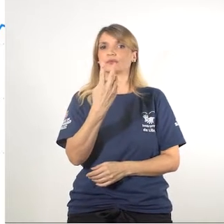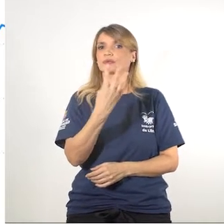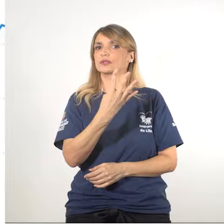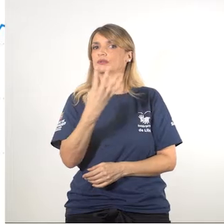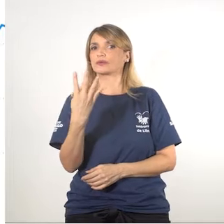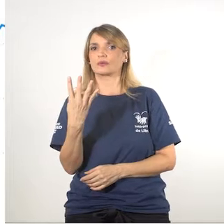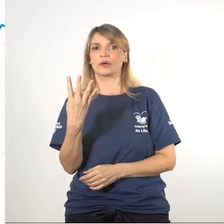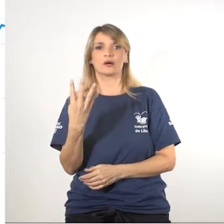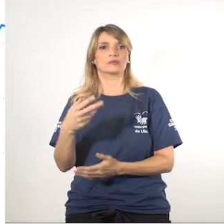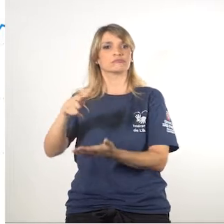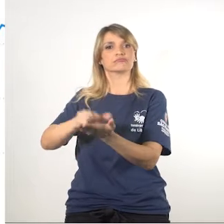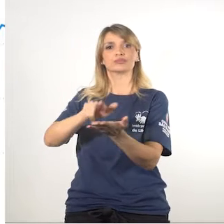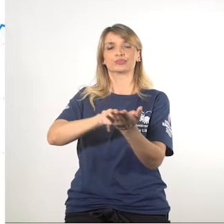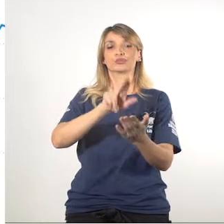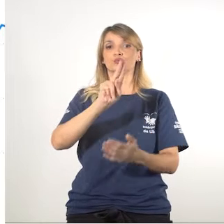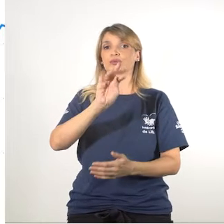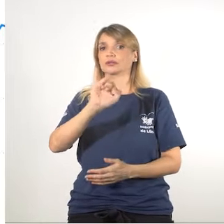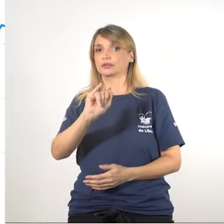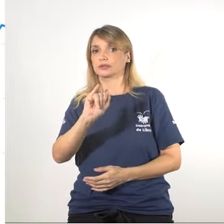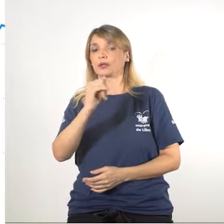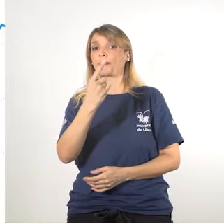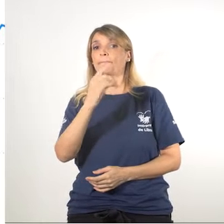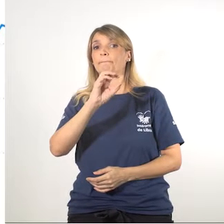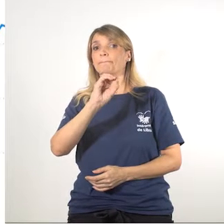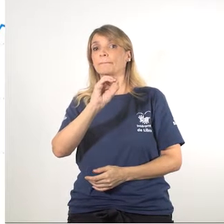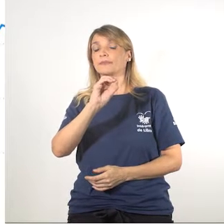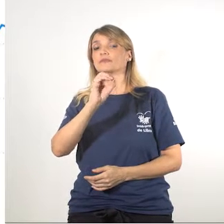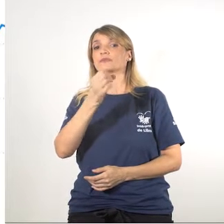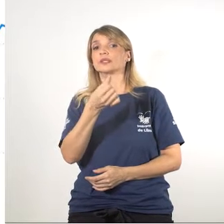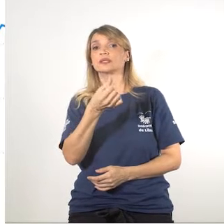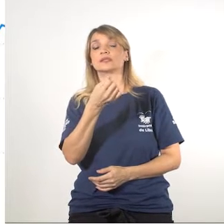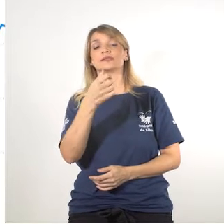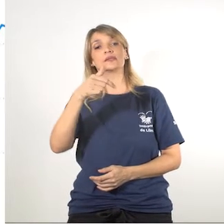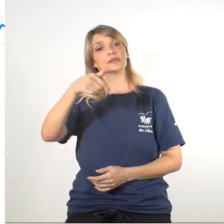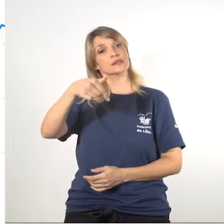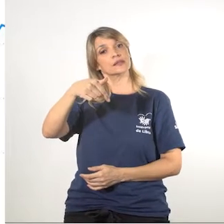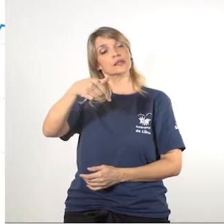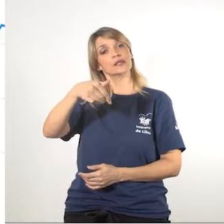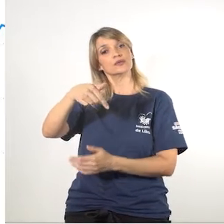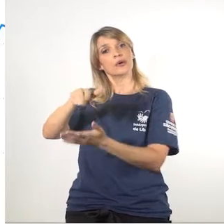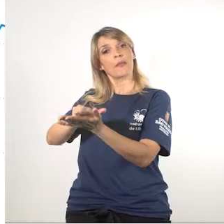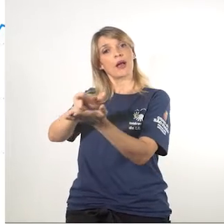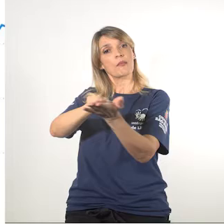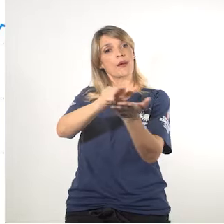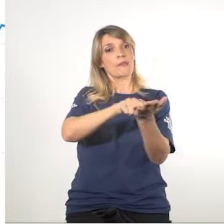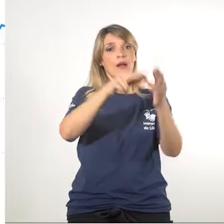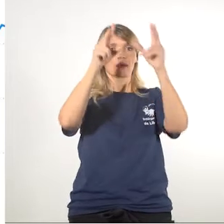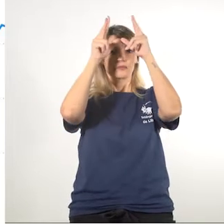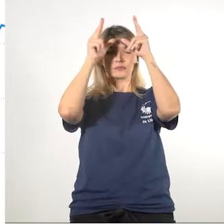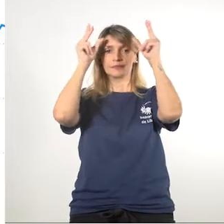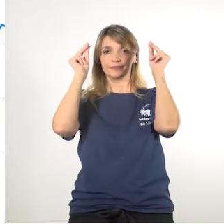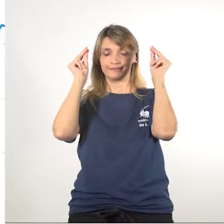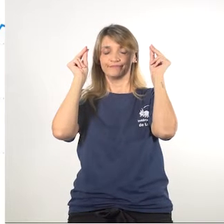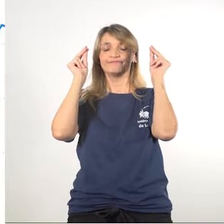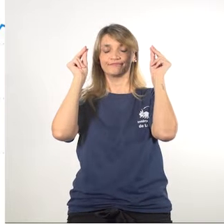1.244 leitos de UTI e 1.067 leitos de enfermaria,